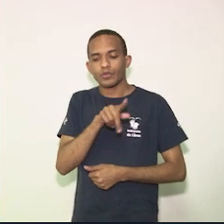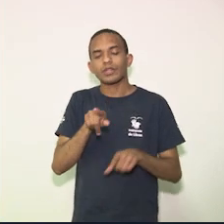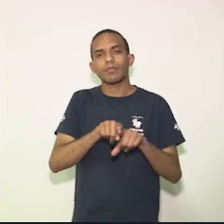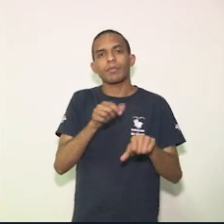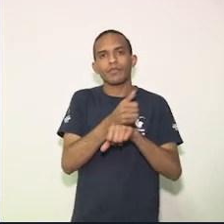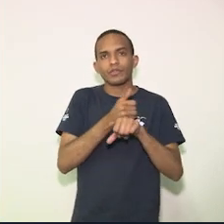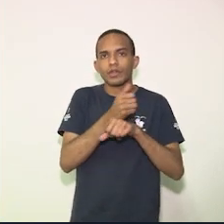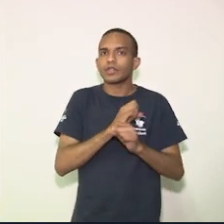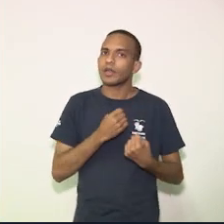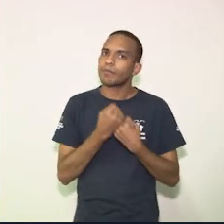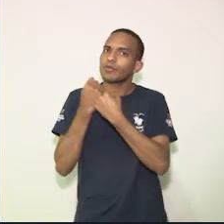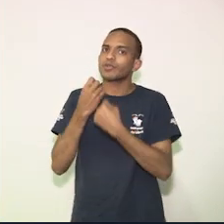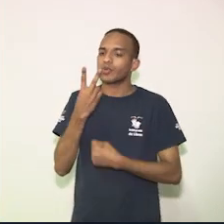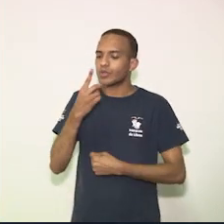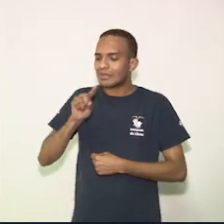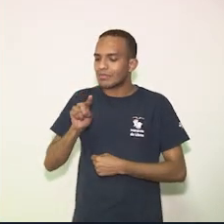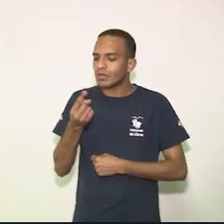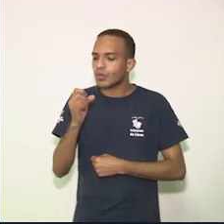de apoio,